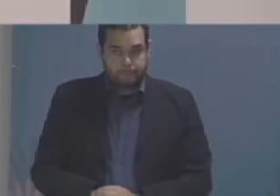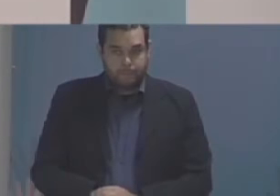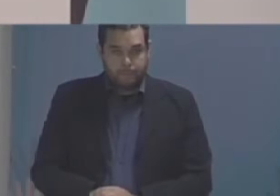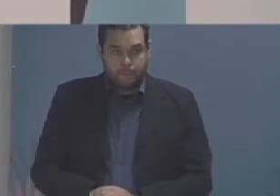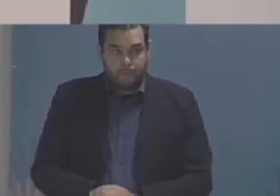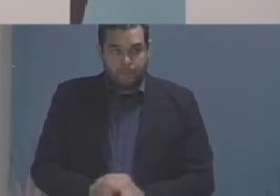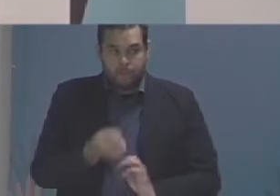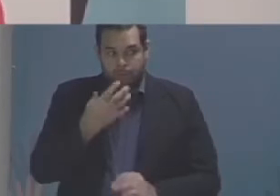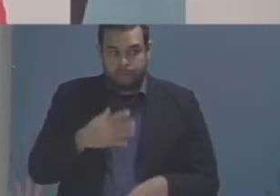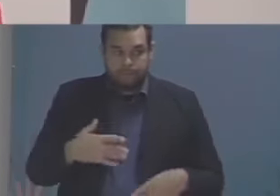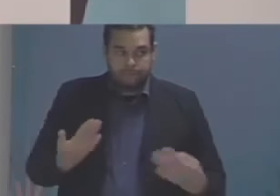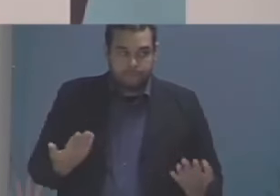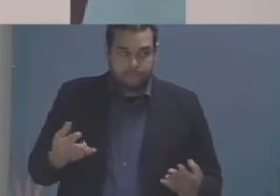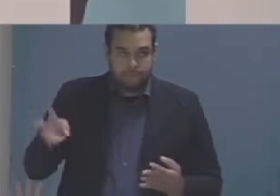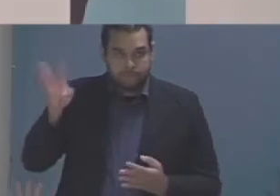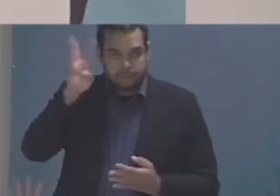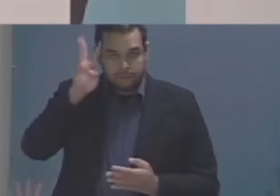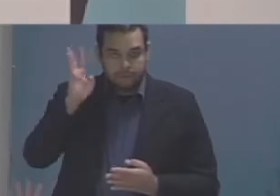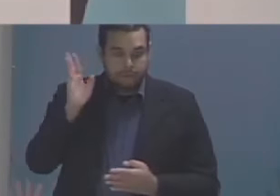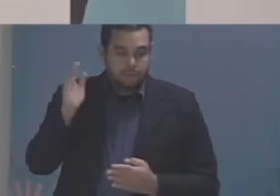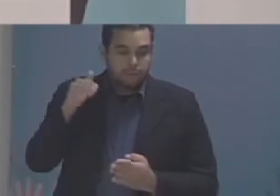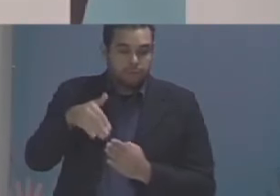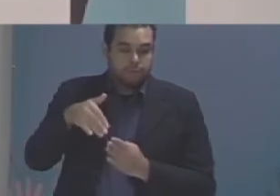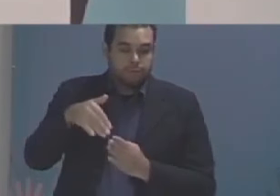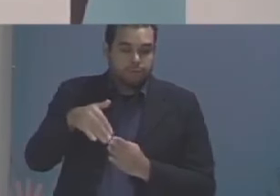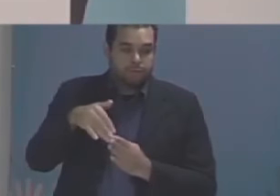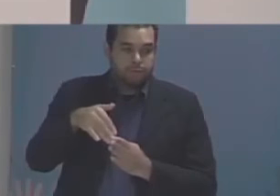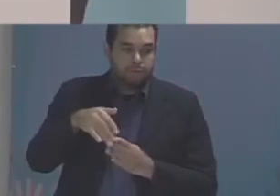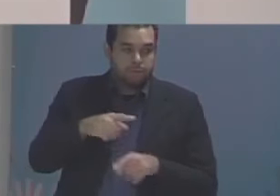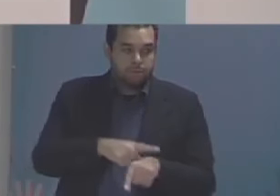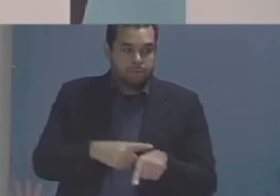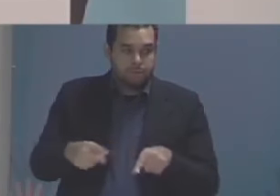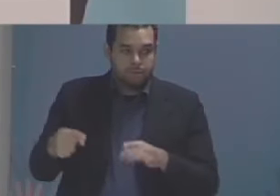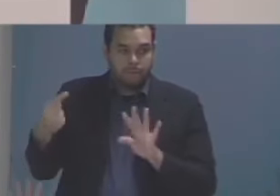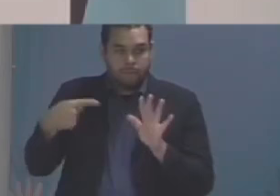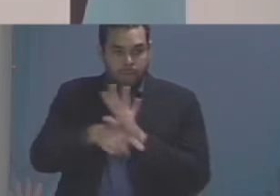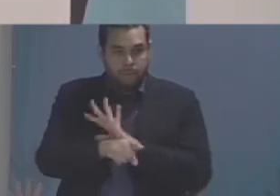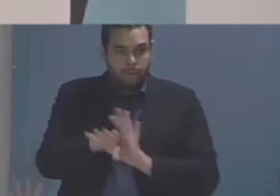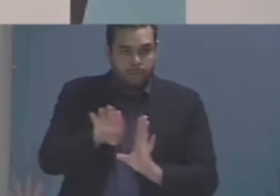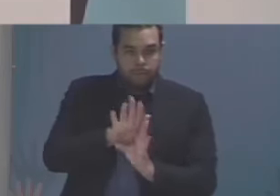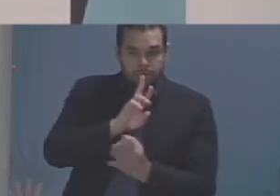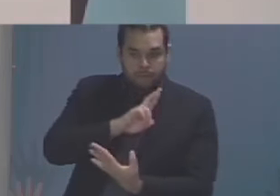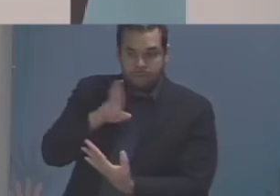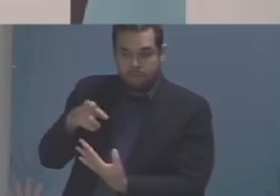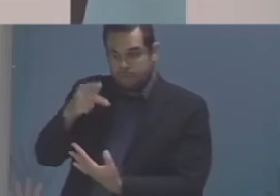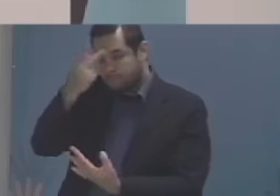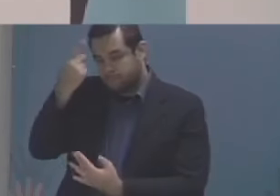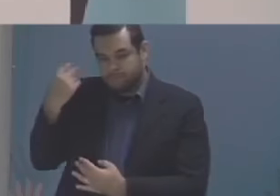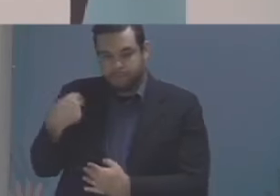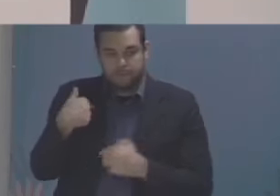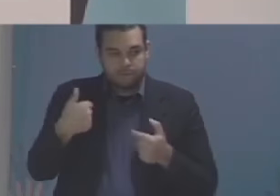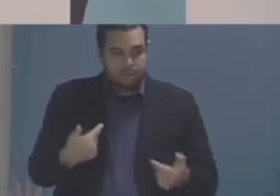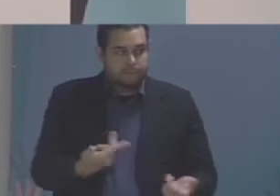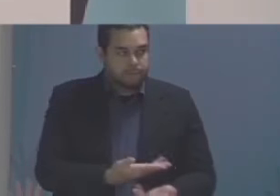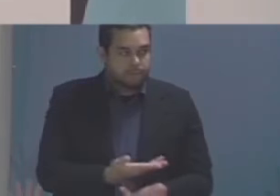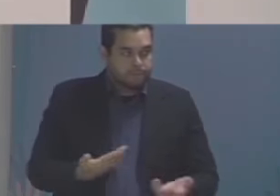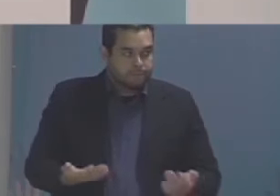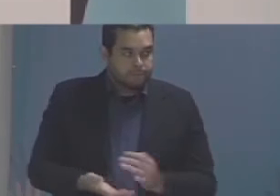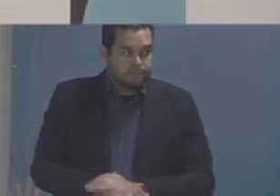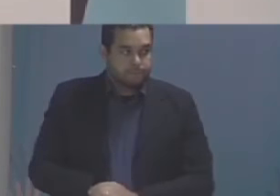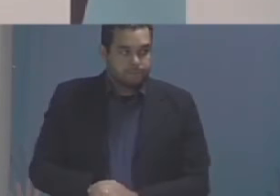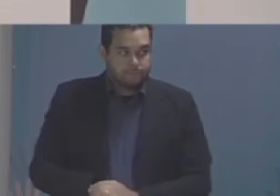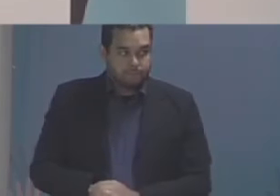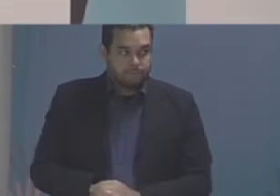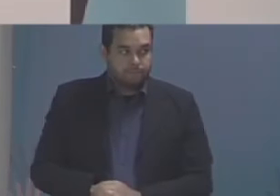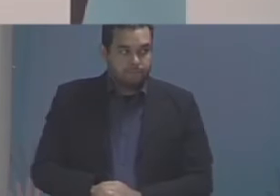Bom, vamos para a terceira e última parte, né, dessas perguntas e respostas entre os candidatos. Então,